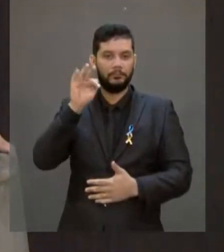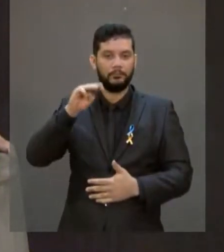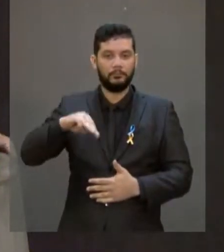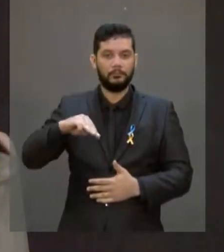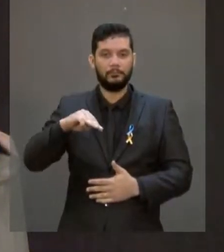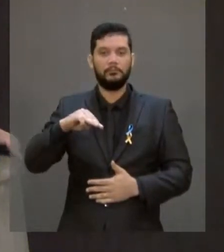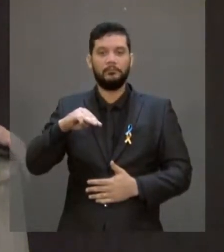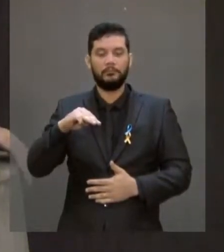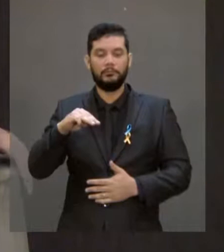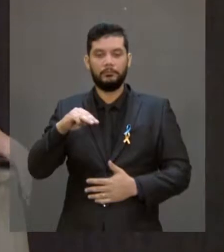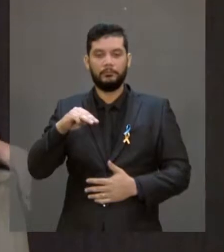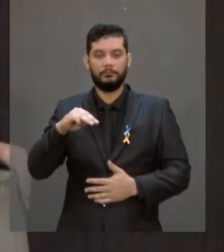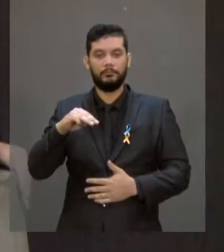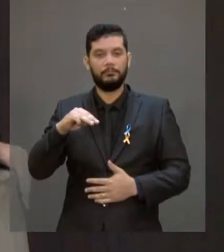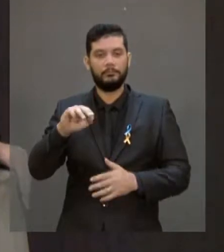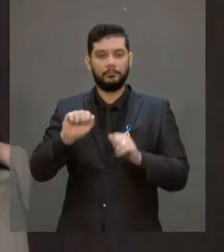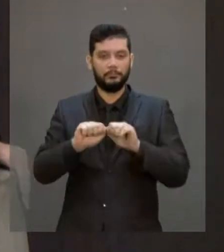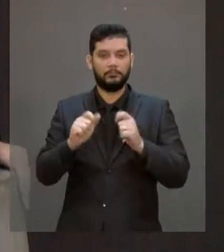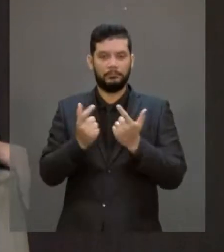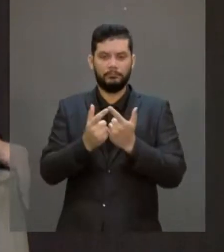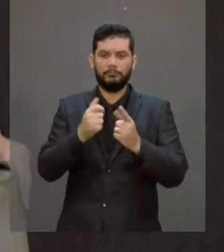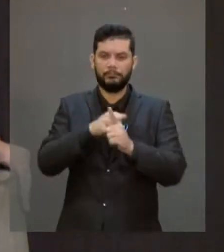na sociedade cearense.